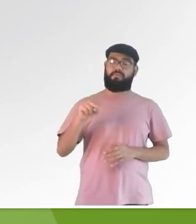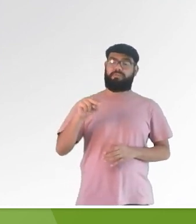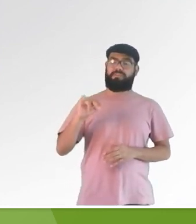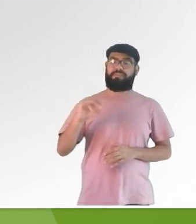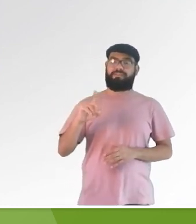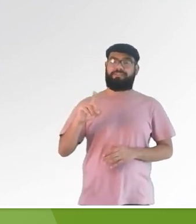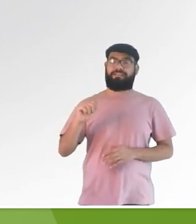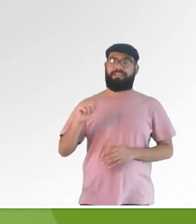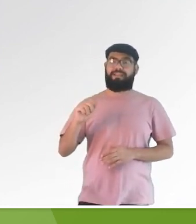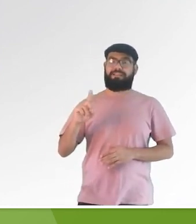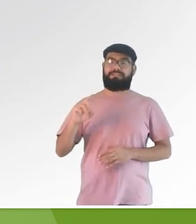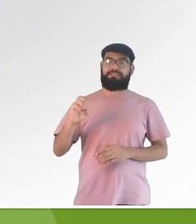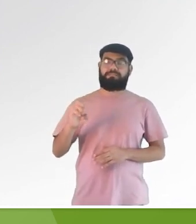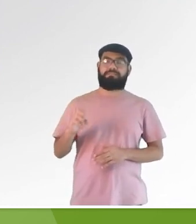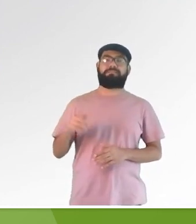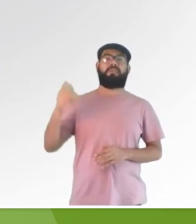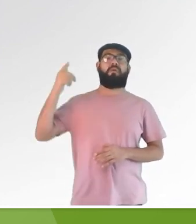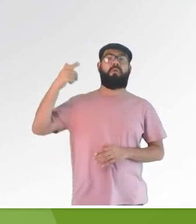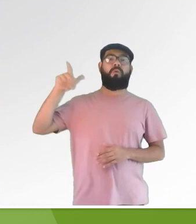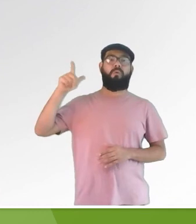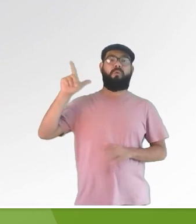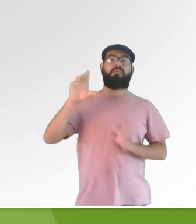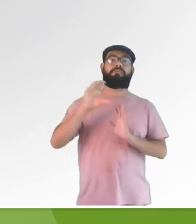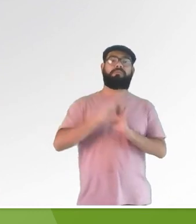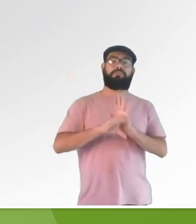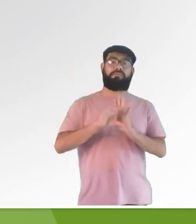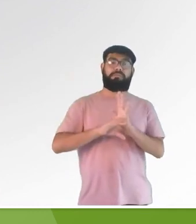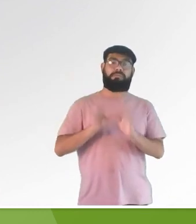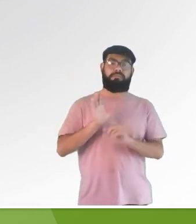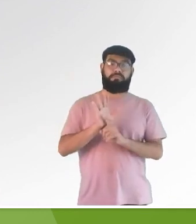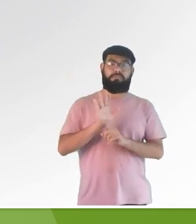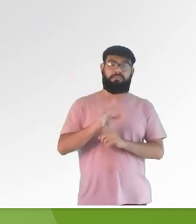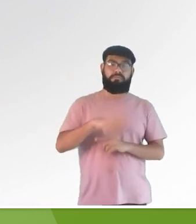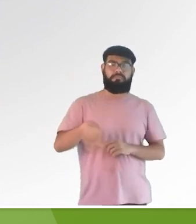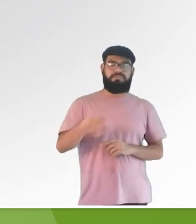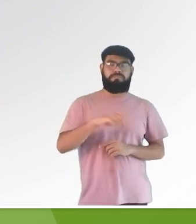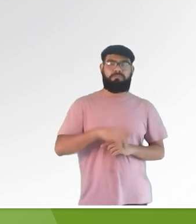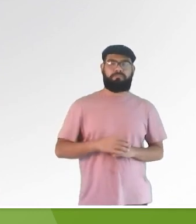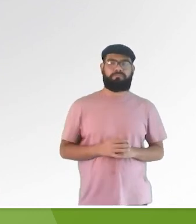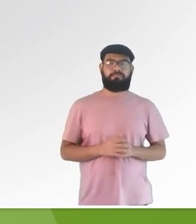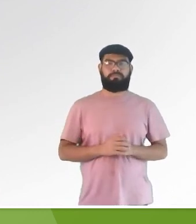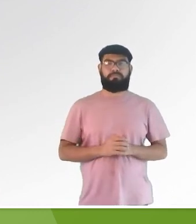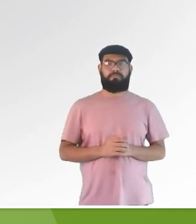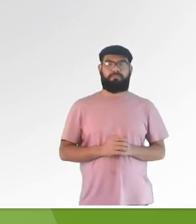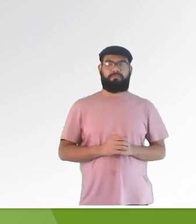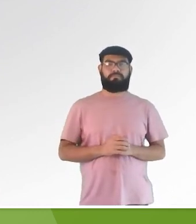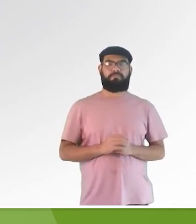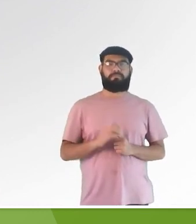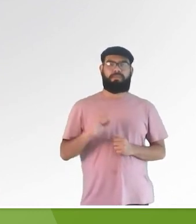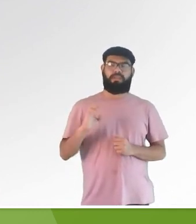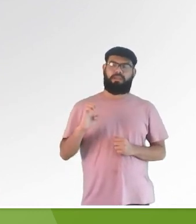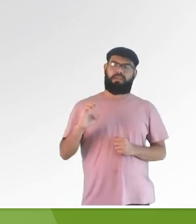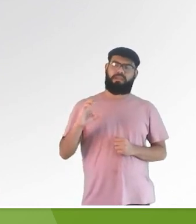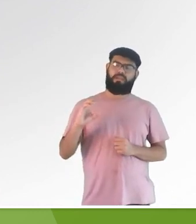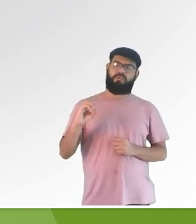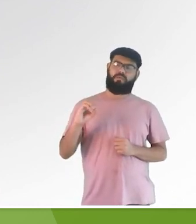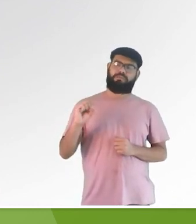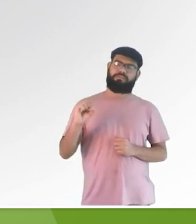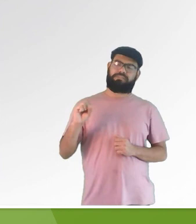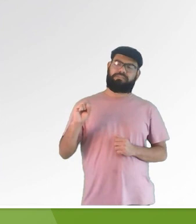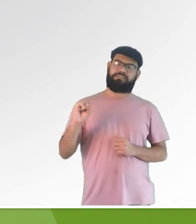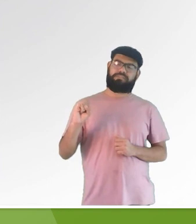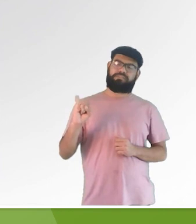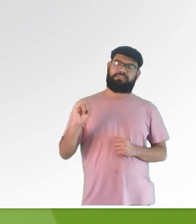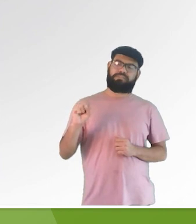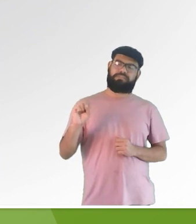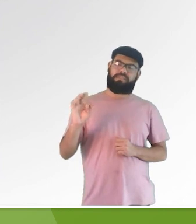conceito que a gente traz agora para vocês é o conceito de ecossistema. O conceito de ecossistema, Ele